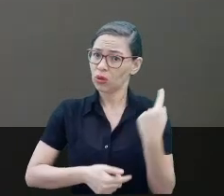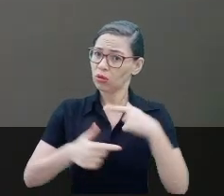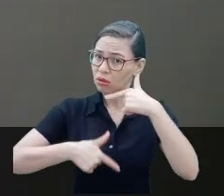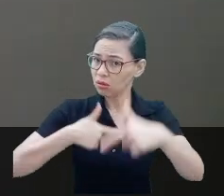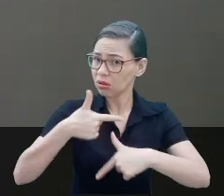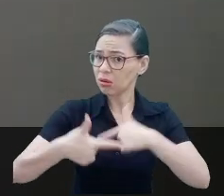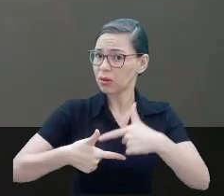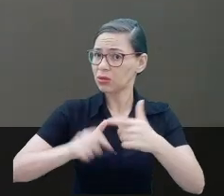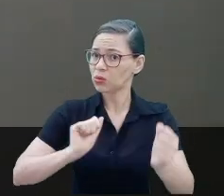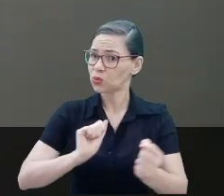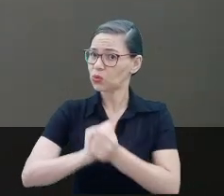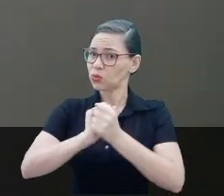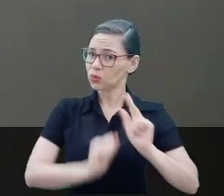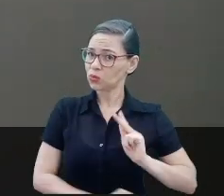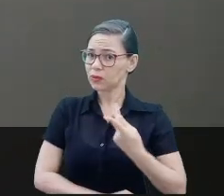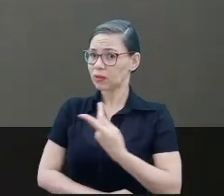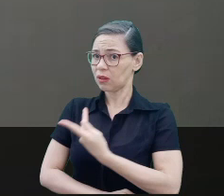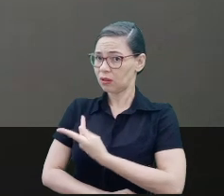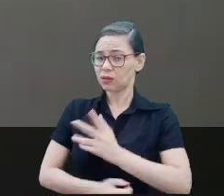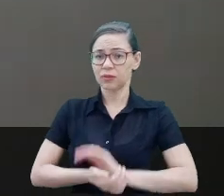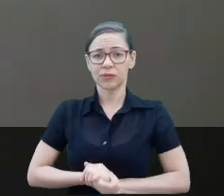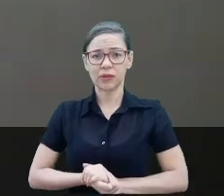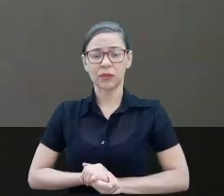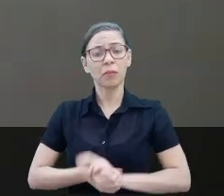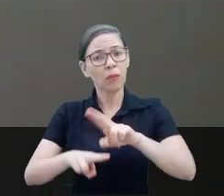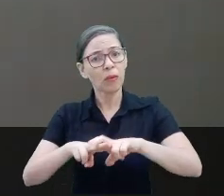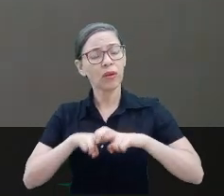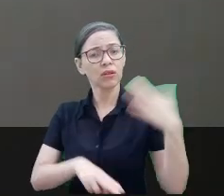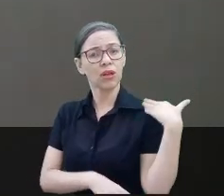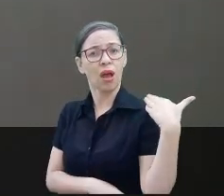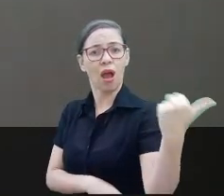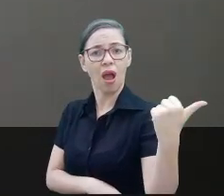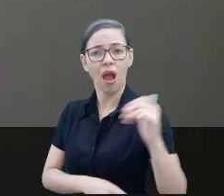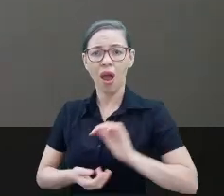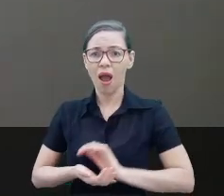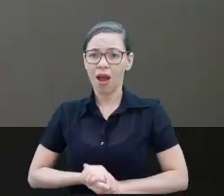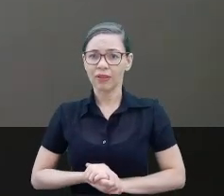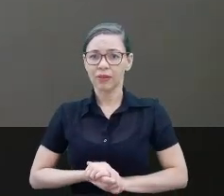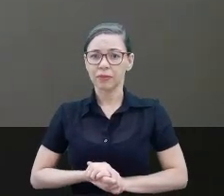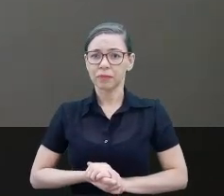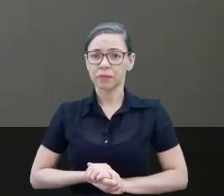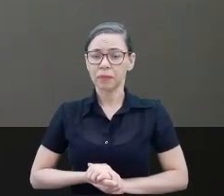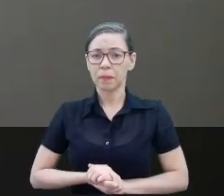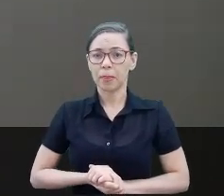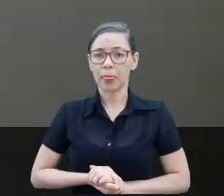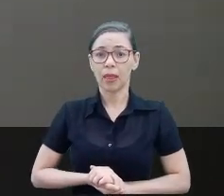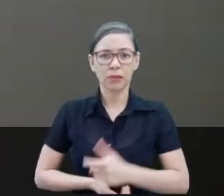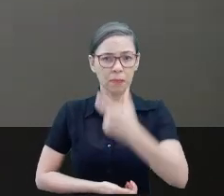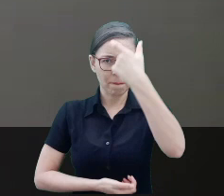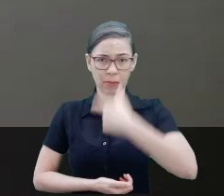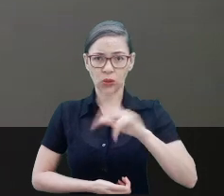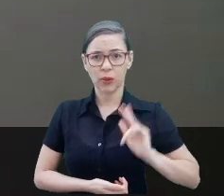diversos espaços onde a gente recebe as pessoas trans, né? E essa convocação, ela não é à toa, né? É uma convocação que se